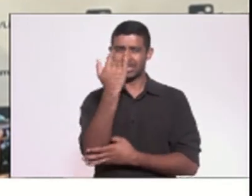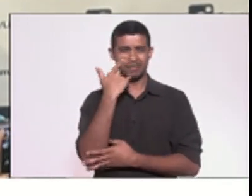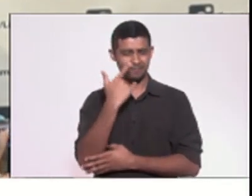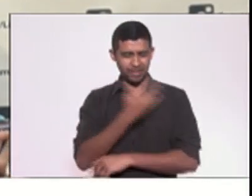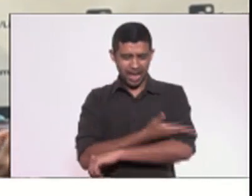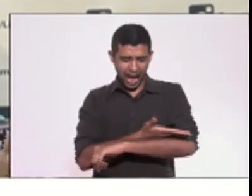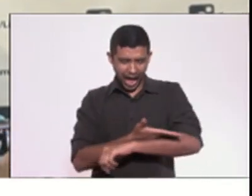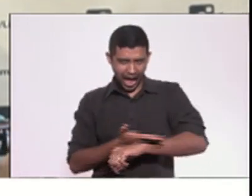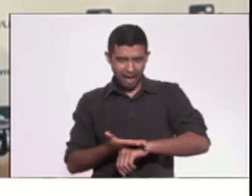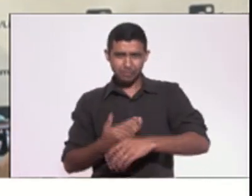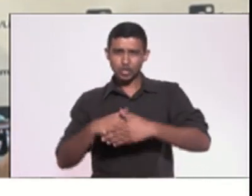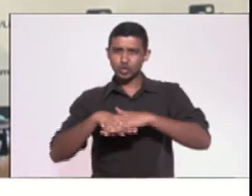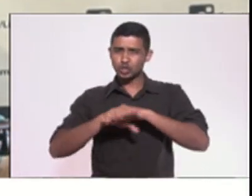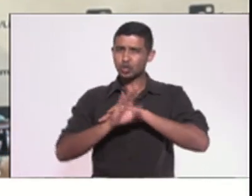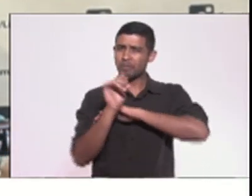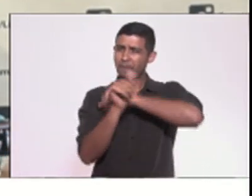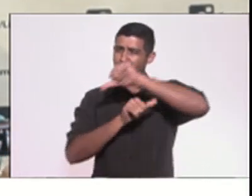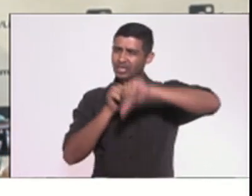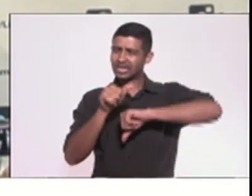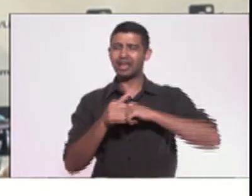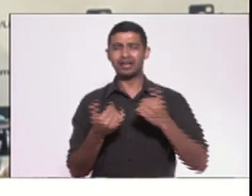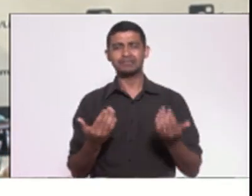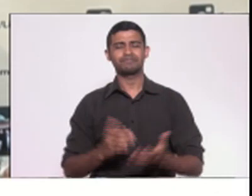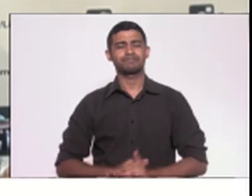de hábito das pessoas.